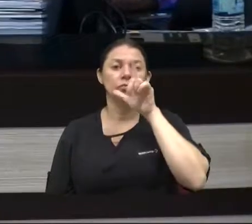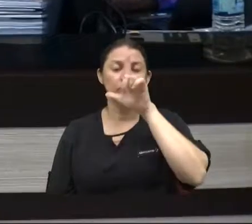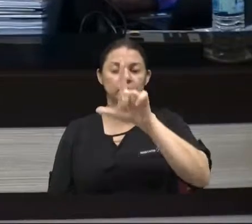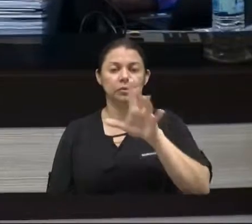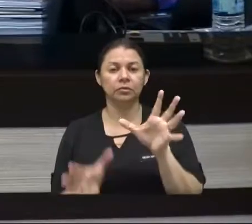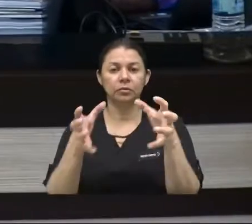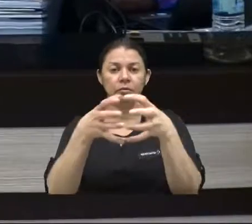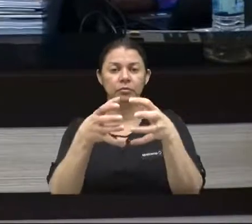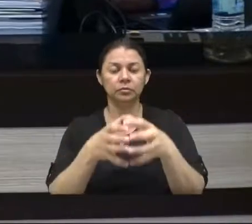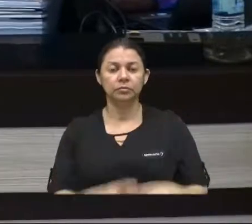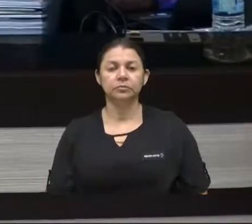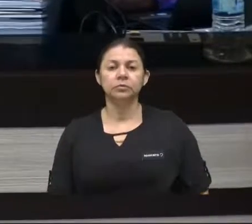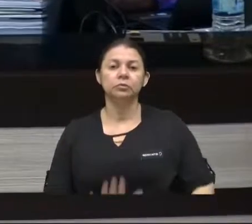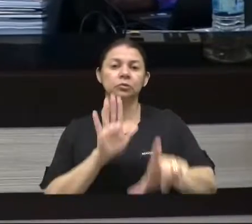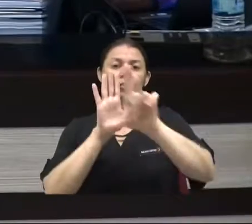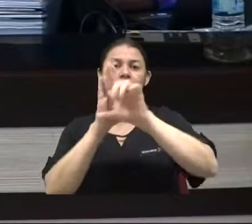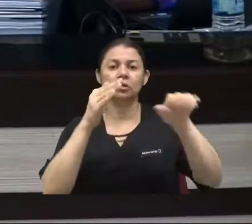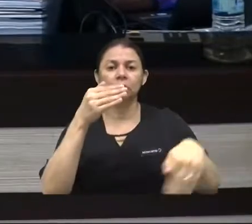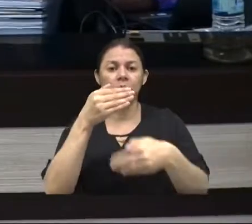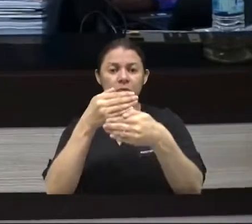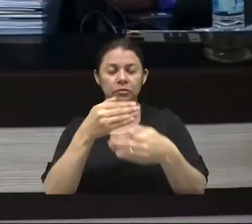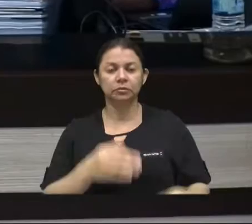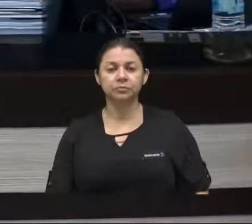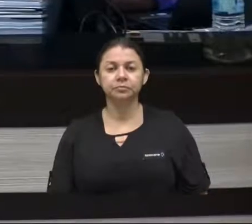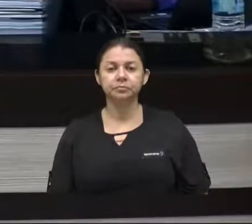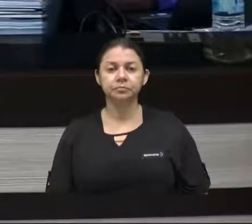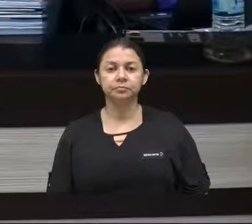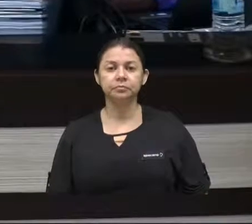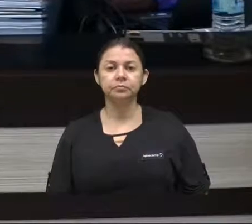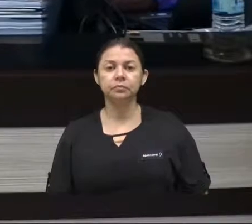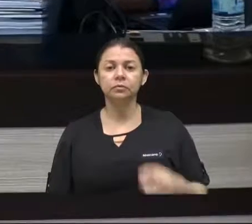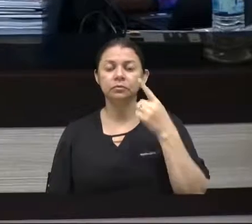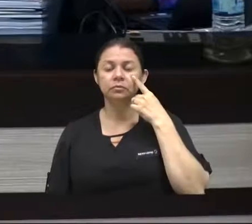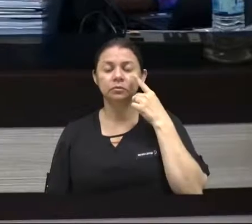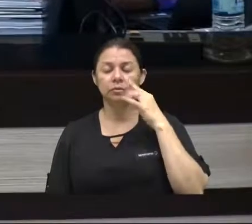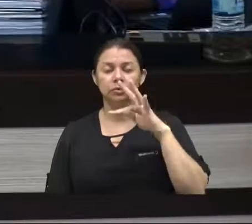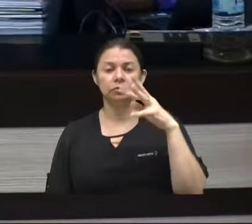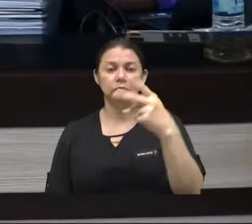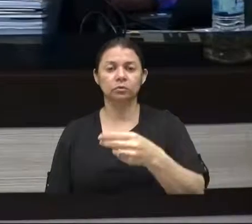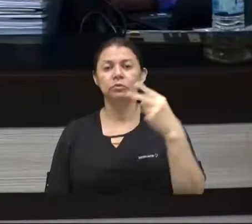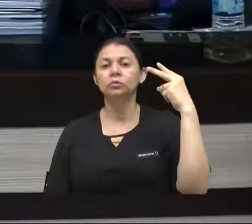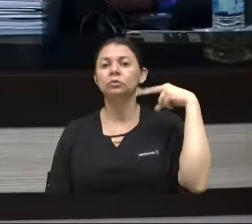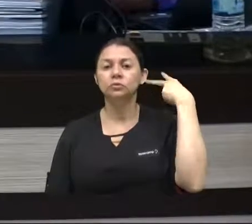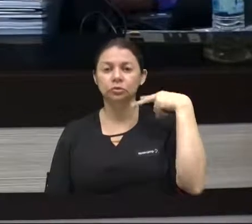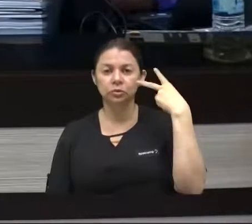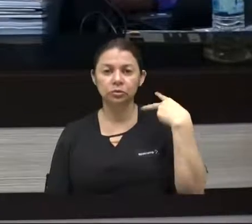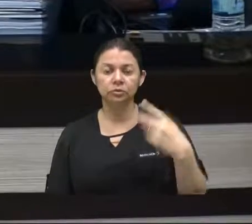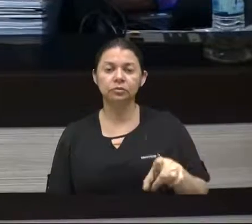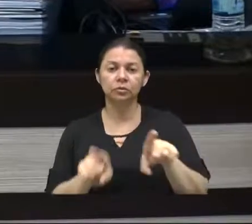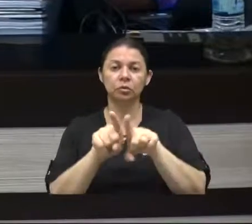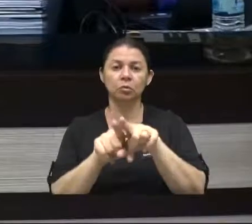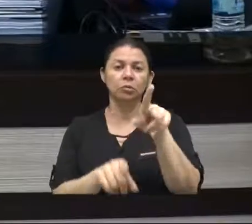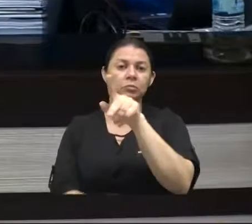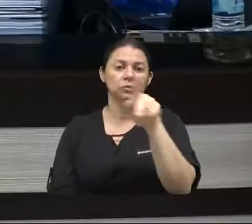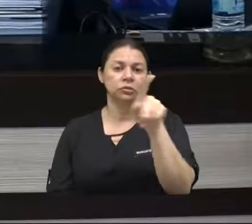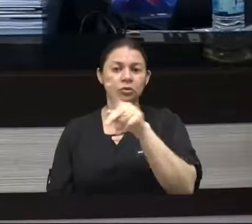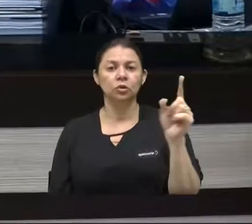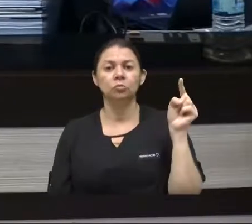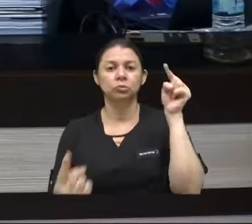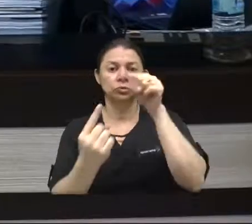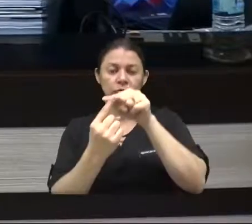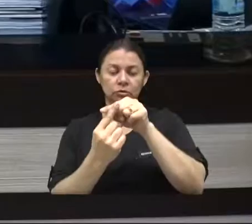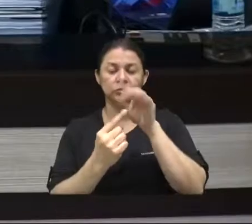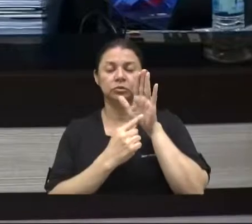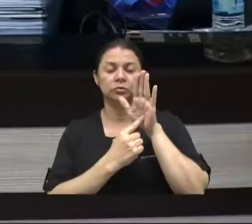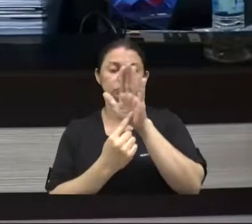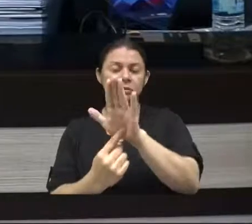lei complementar. Vimos a presença de Vossa Excelência e dos dignos vereadores que compõem essa egrégia Câmara Municipal com o objetivo de encaminhar projeto